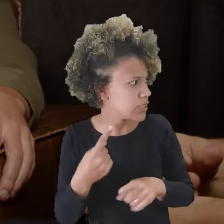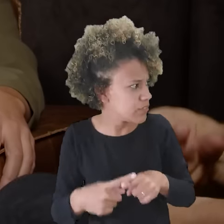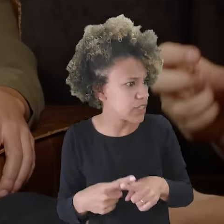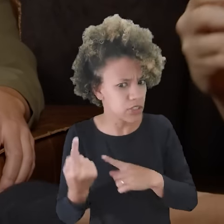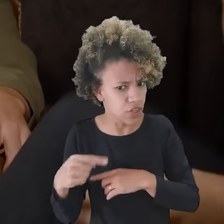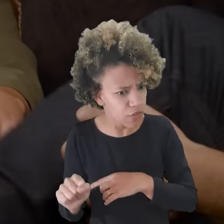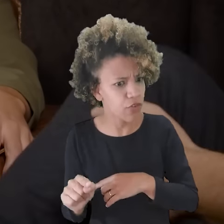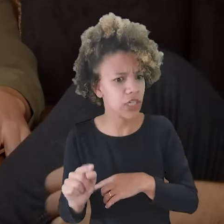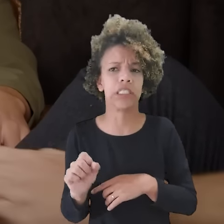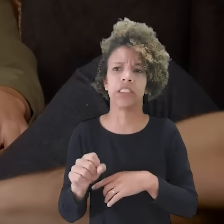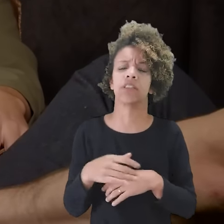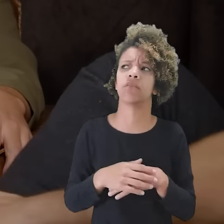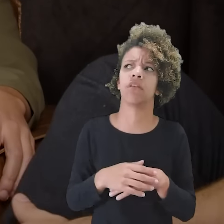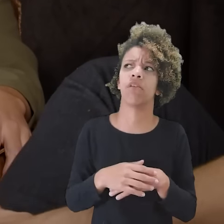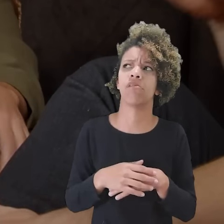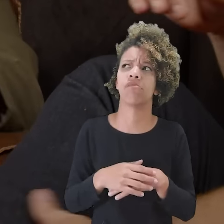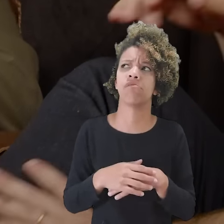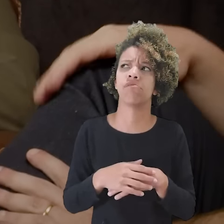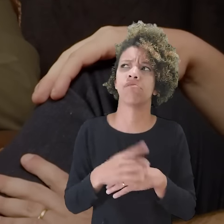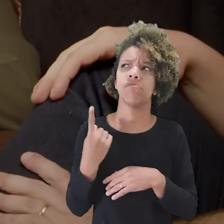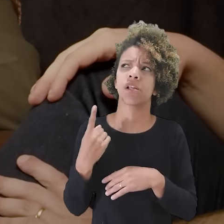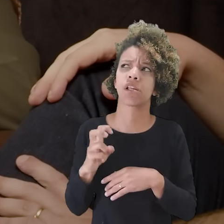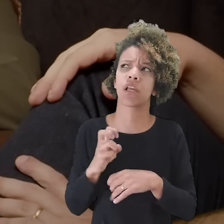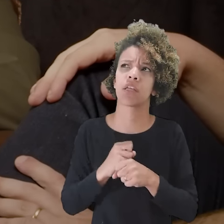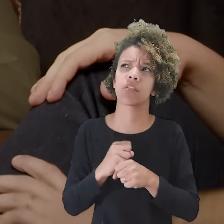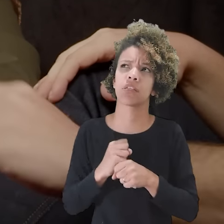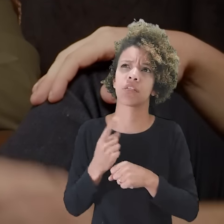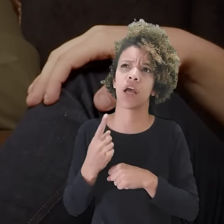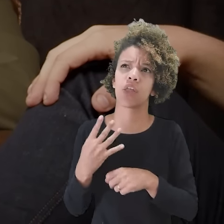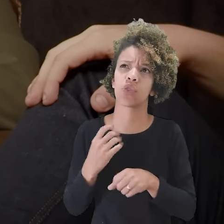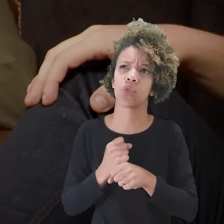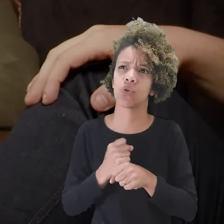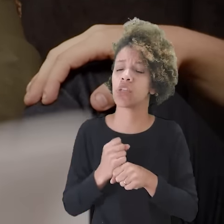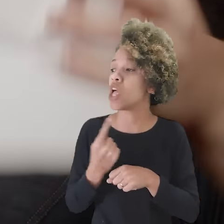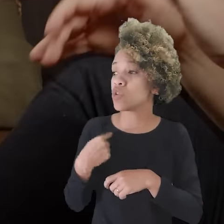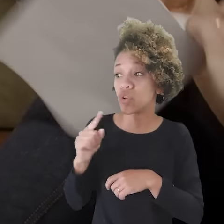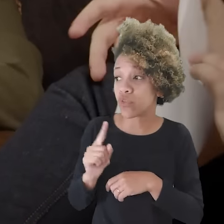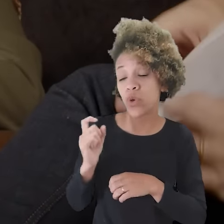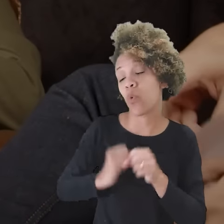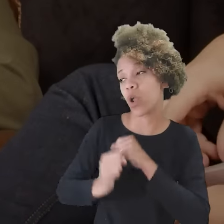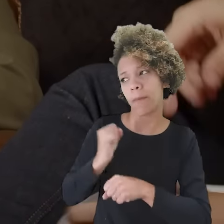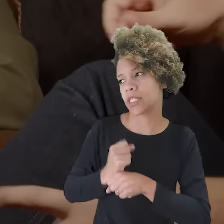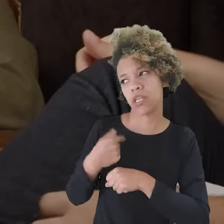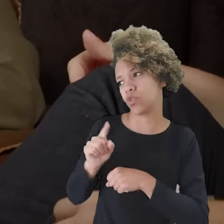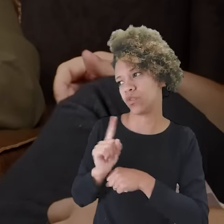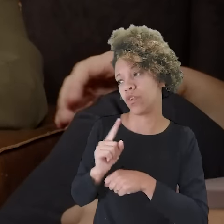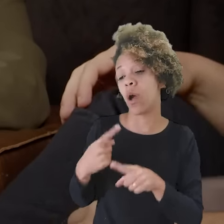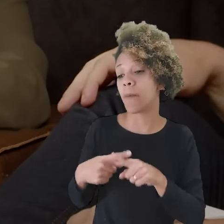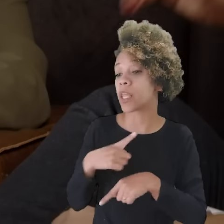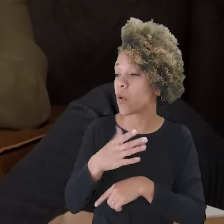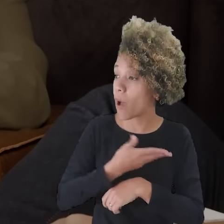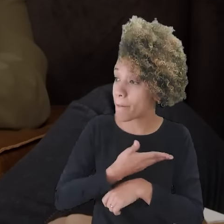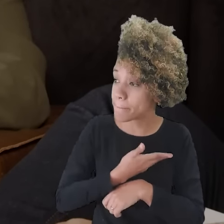é eu acho que isso não ia falar isso dos últimos 15 14 anos eu deve ter três vezes só não fui para o ano passado eu falei eu não fui porque